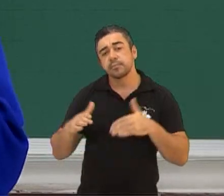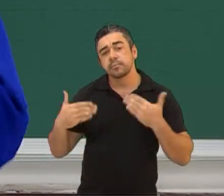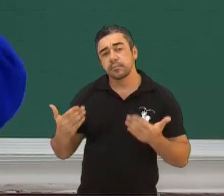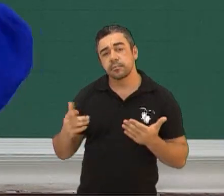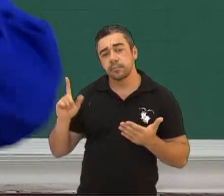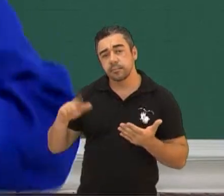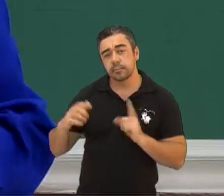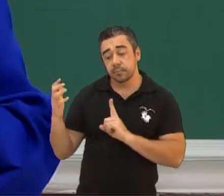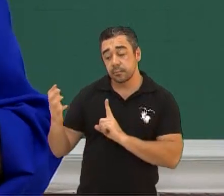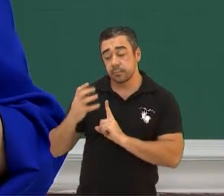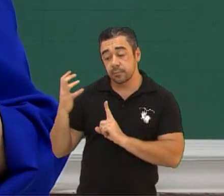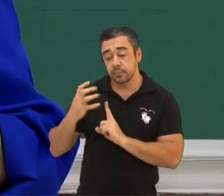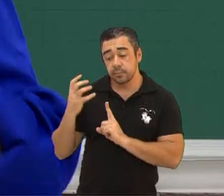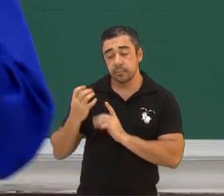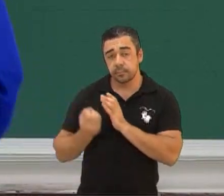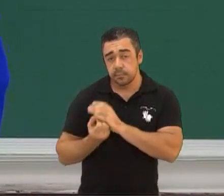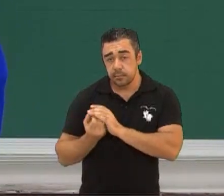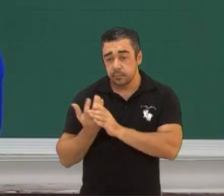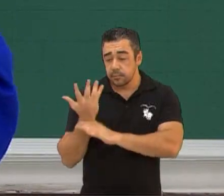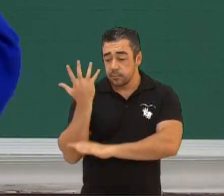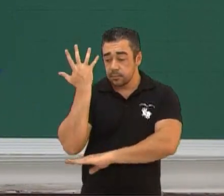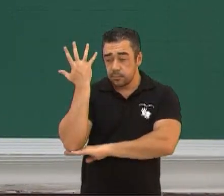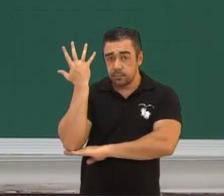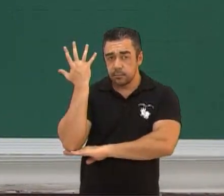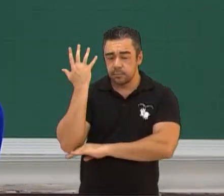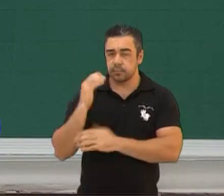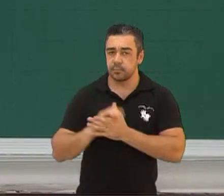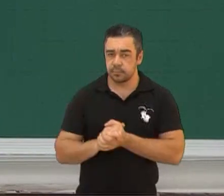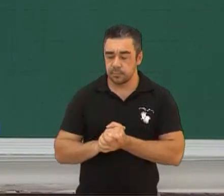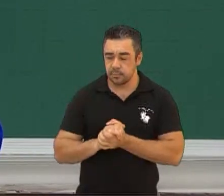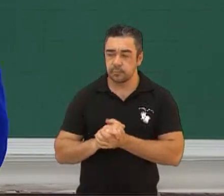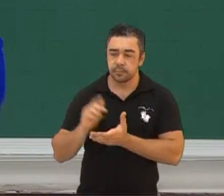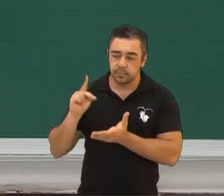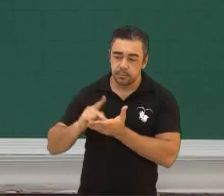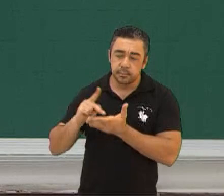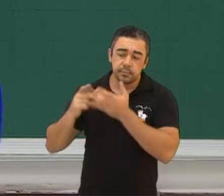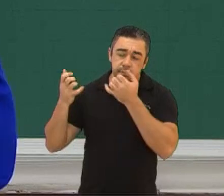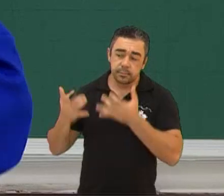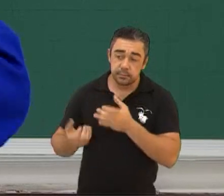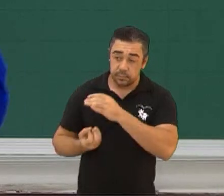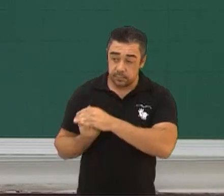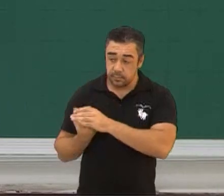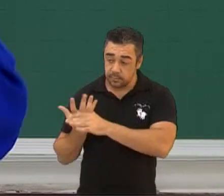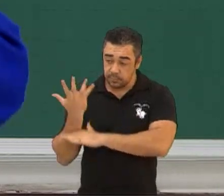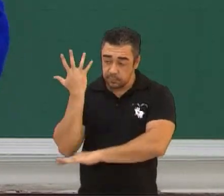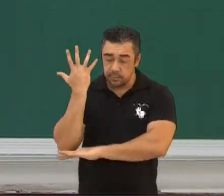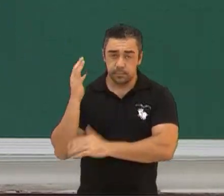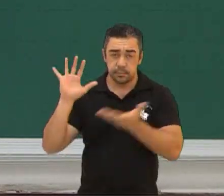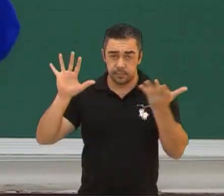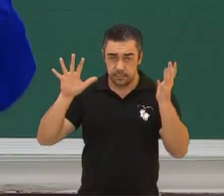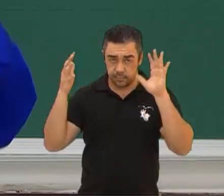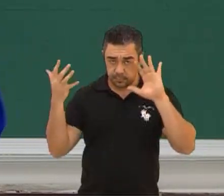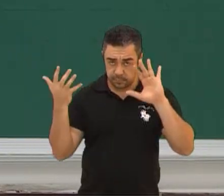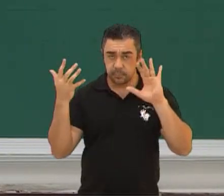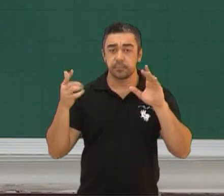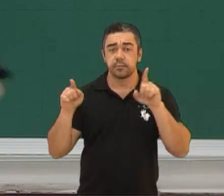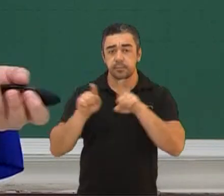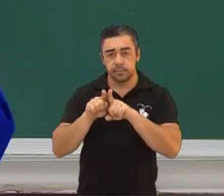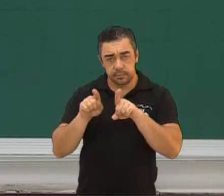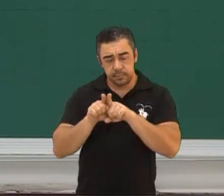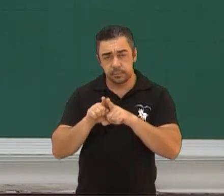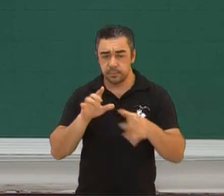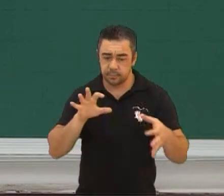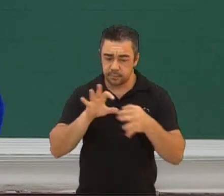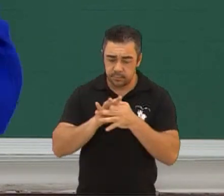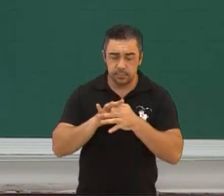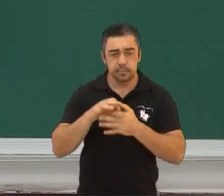fatores que influenciam na formação da vegetação? Na verdade, como eu frisei, a vegetação, o clima e também aspectos